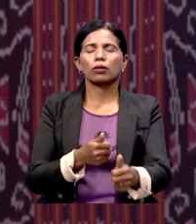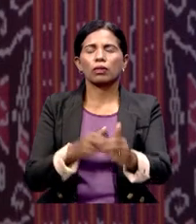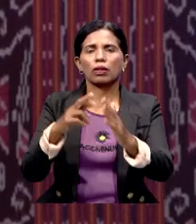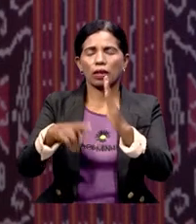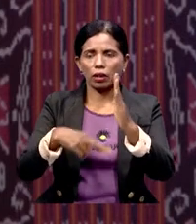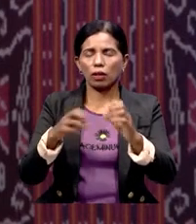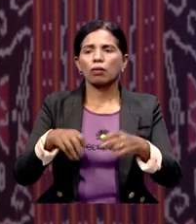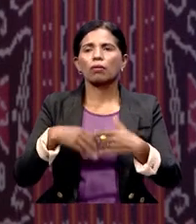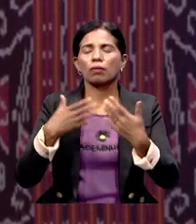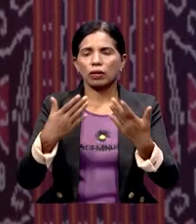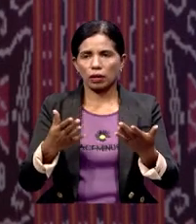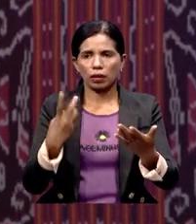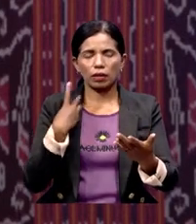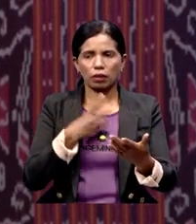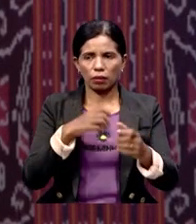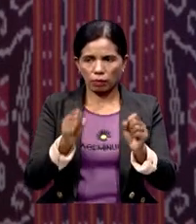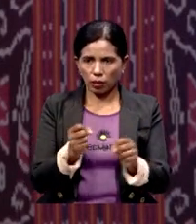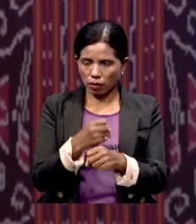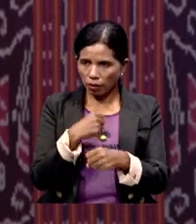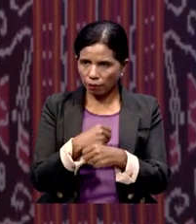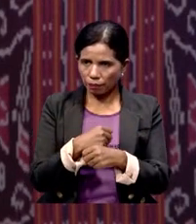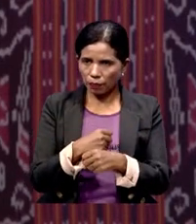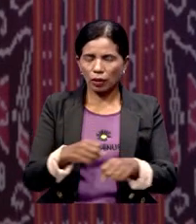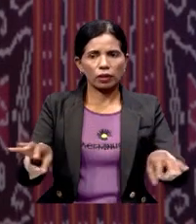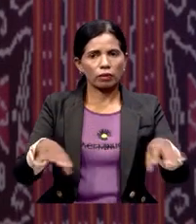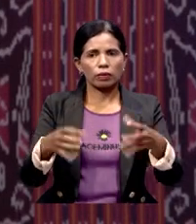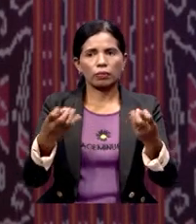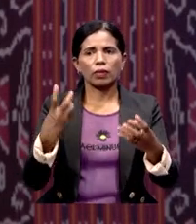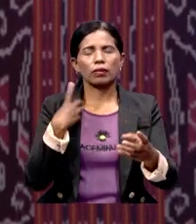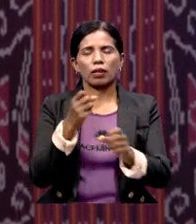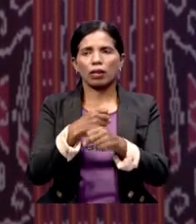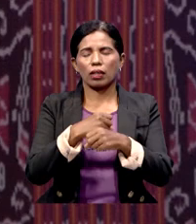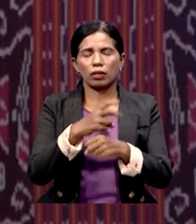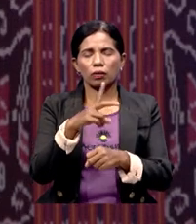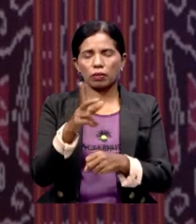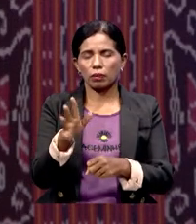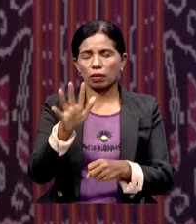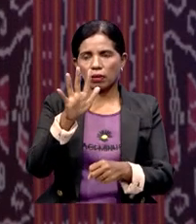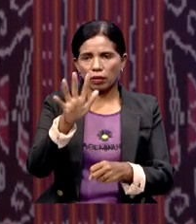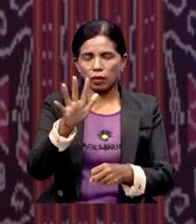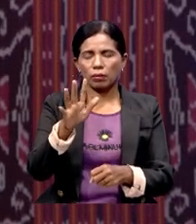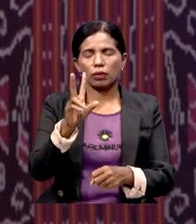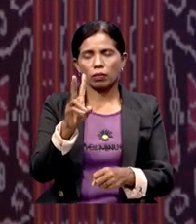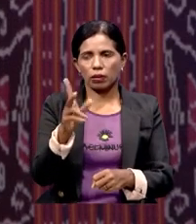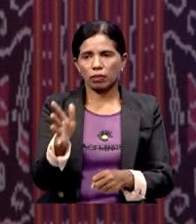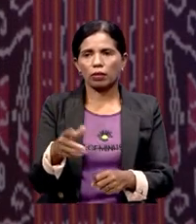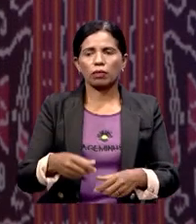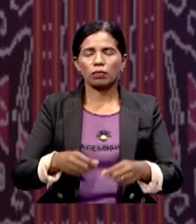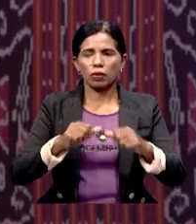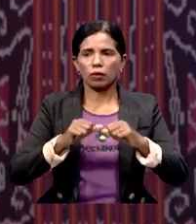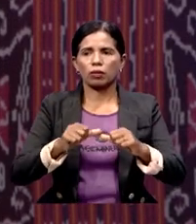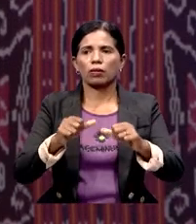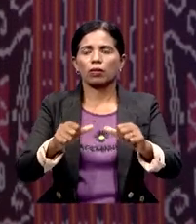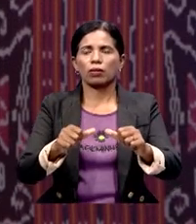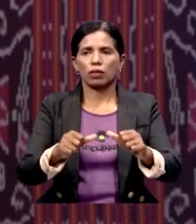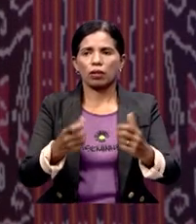nusa. Usida rebama e da foi em Belhalo. Nebe, serviço barra criou se halo é 2025, 2024, foi continuidade,